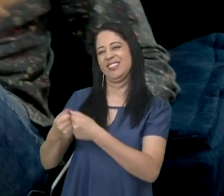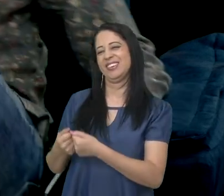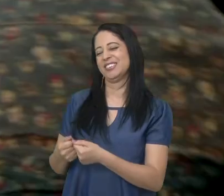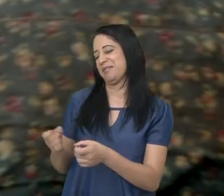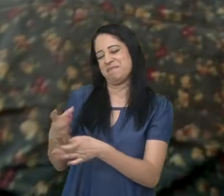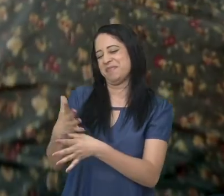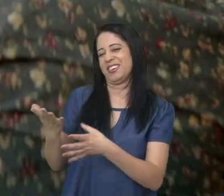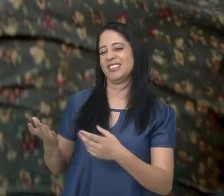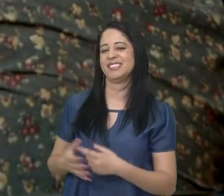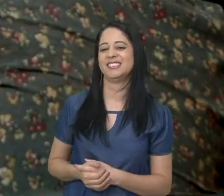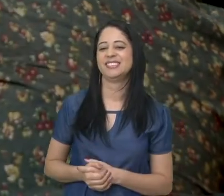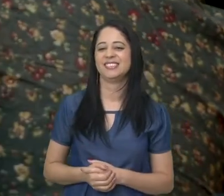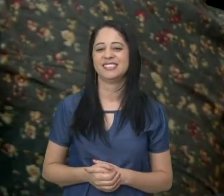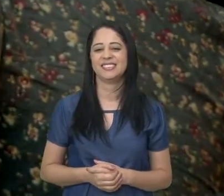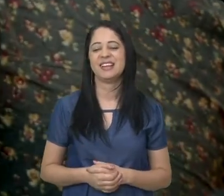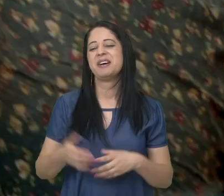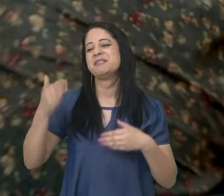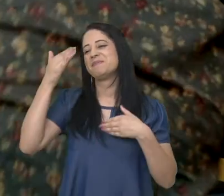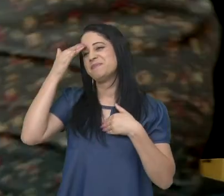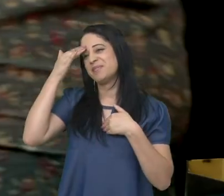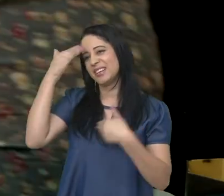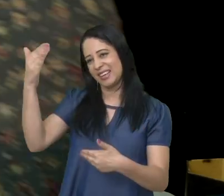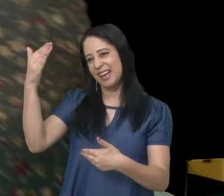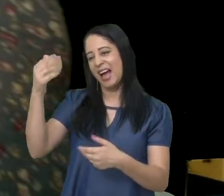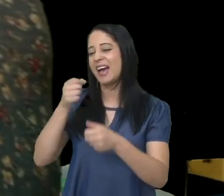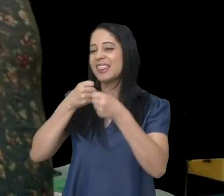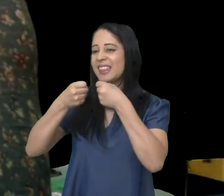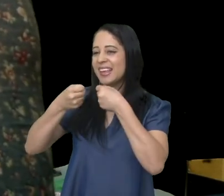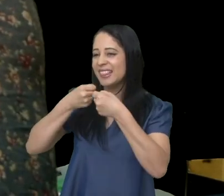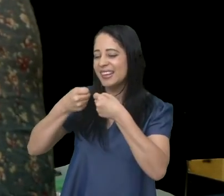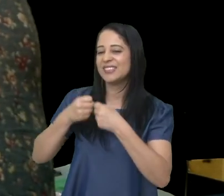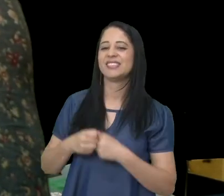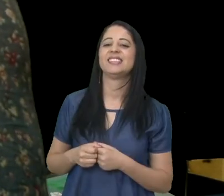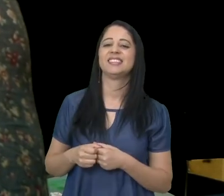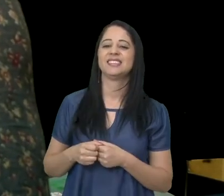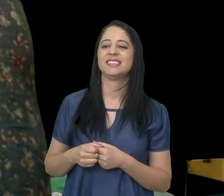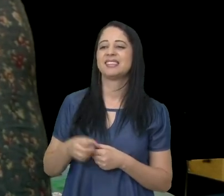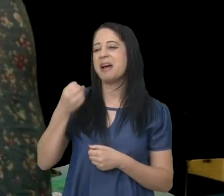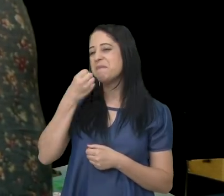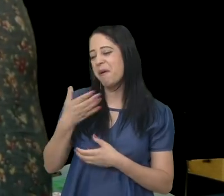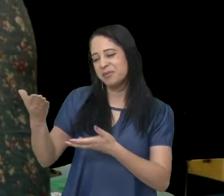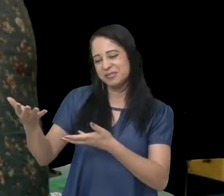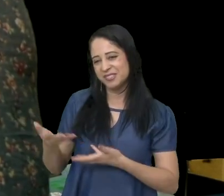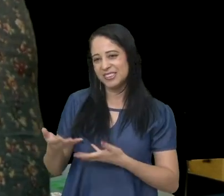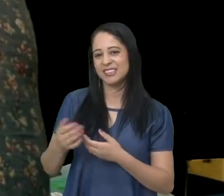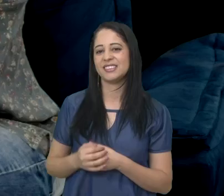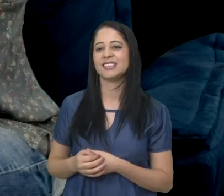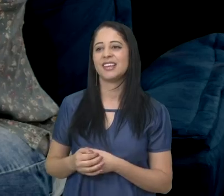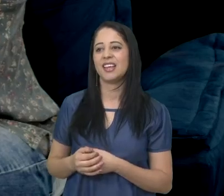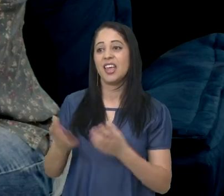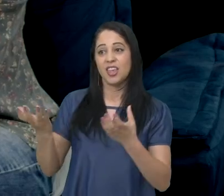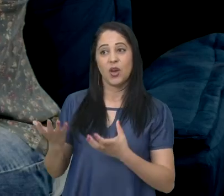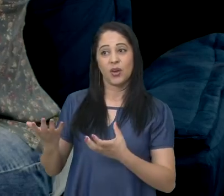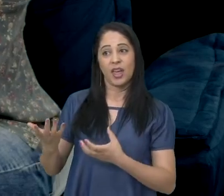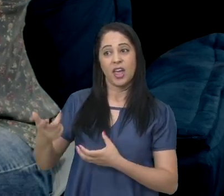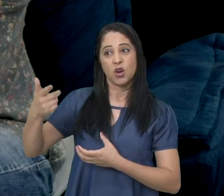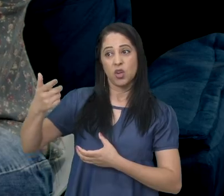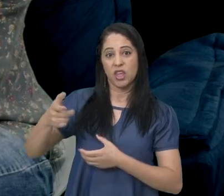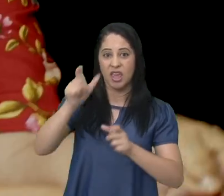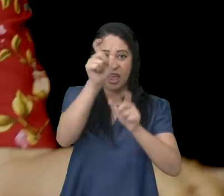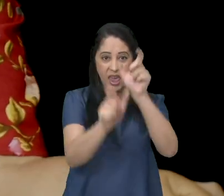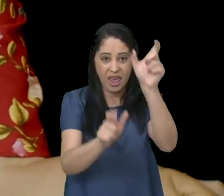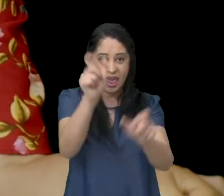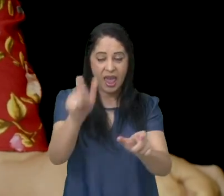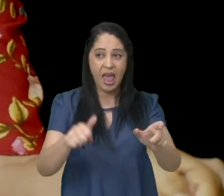né? Ah, Muito obrigado pela sua imagina, entrevista. obrigada. Foi muito bom ter você Obrigada. aqui e que a gente tenha muitas Amélias lutando pelo direito